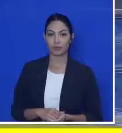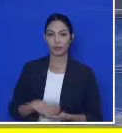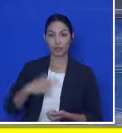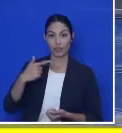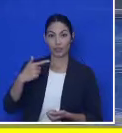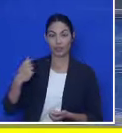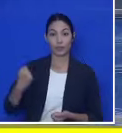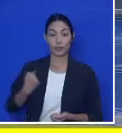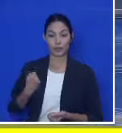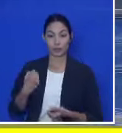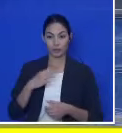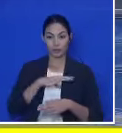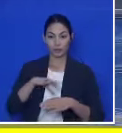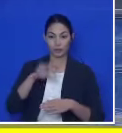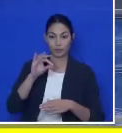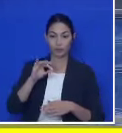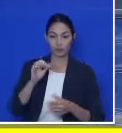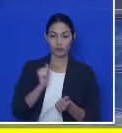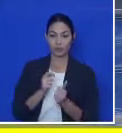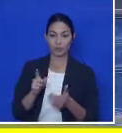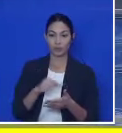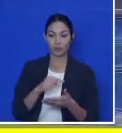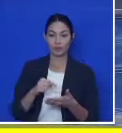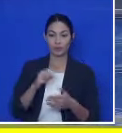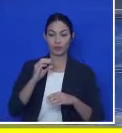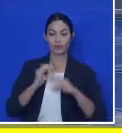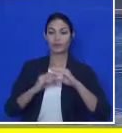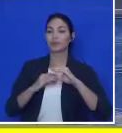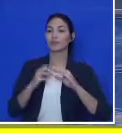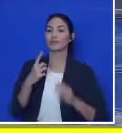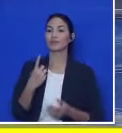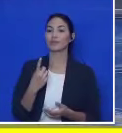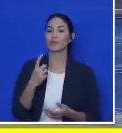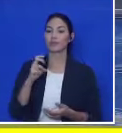As 7 dezenas sorteadas na Time Mania. Concurso